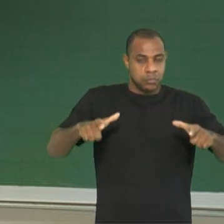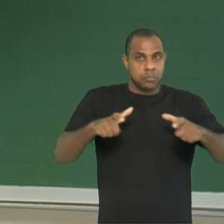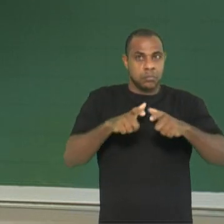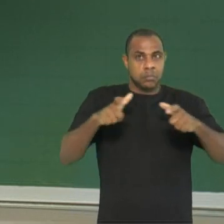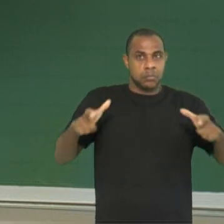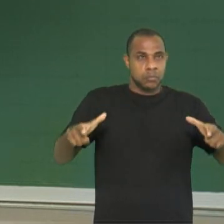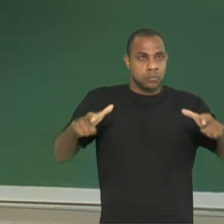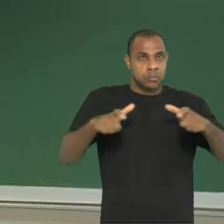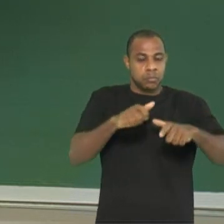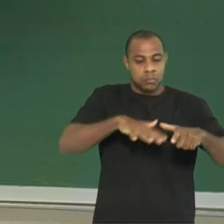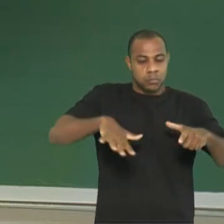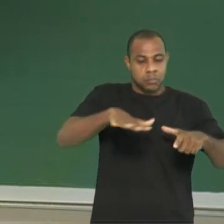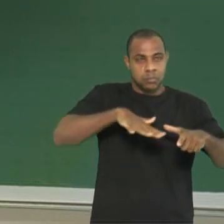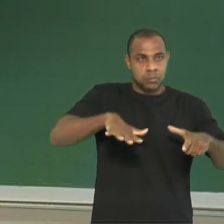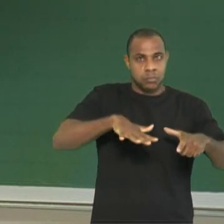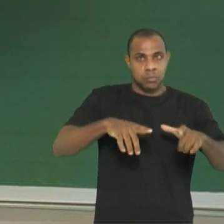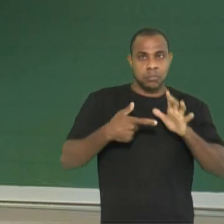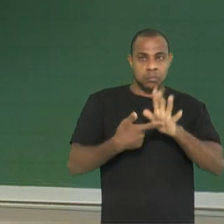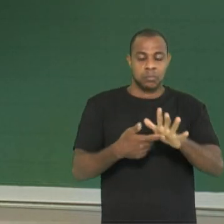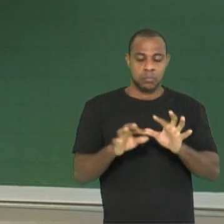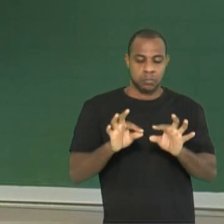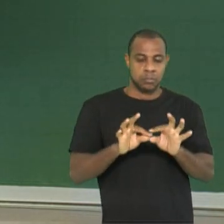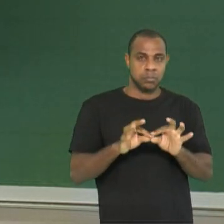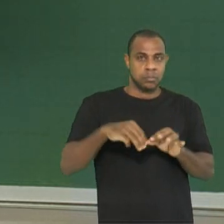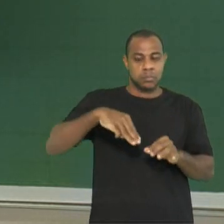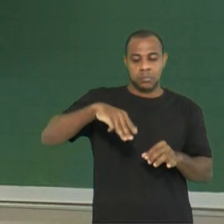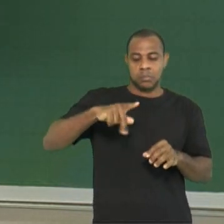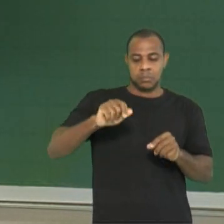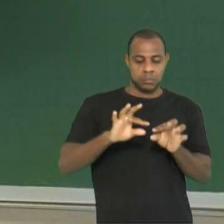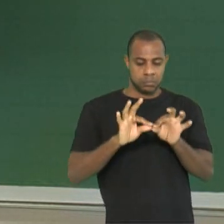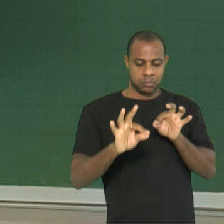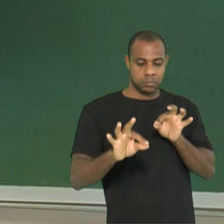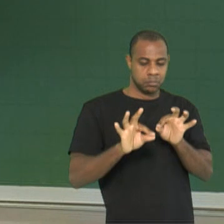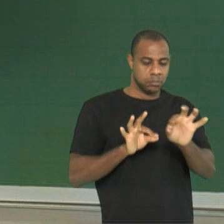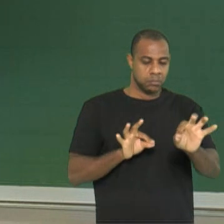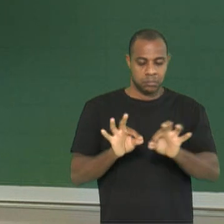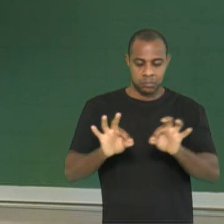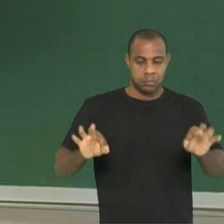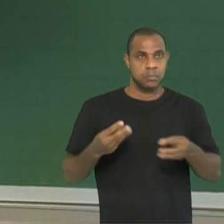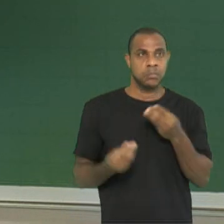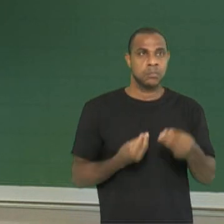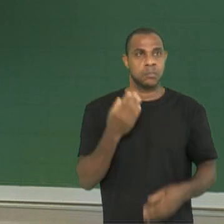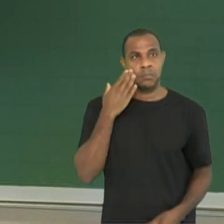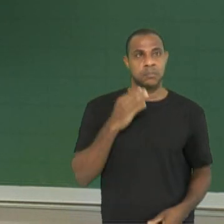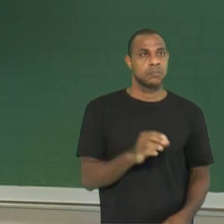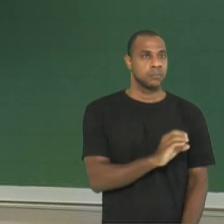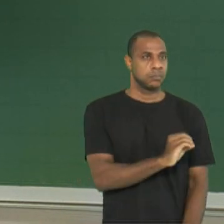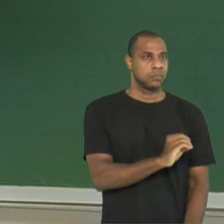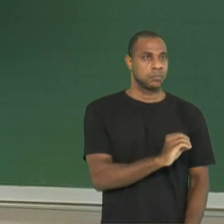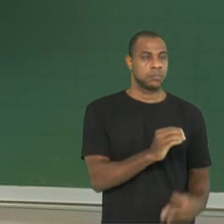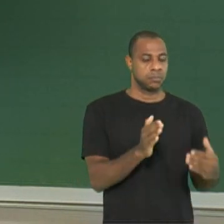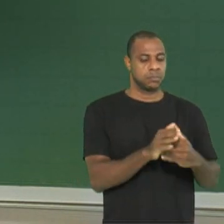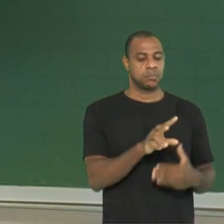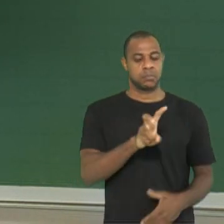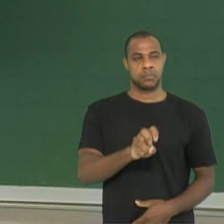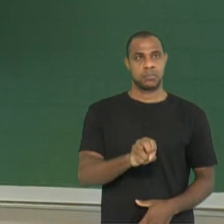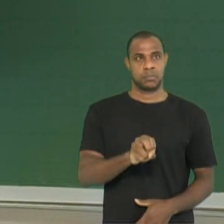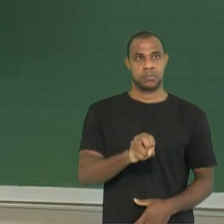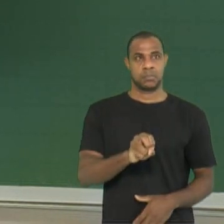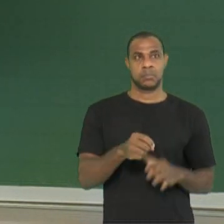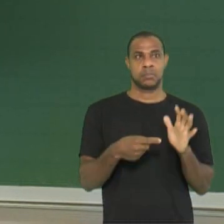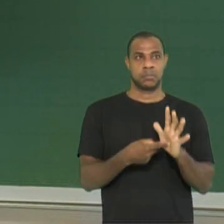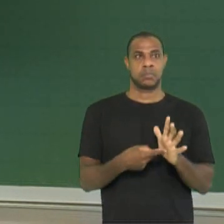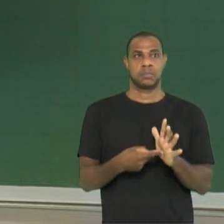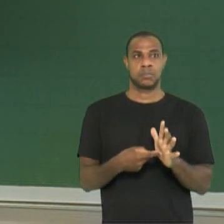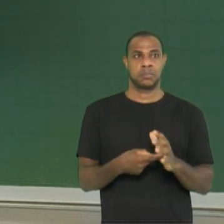sendo representada naquele mapa. Então aqui, ó, observe o intervalo entre 0 e 50, que pode ser apresentado